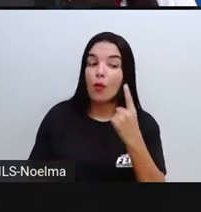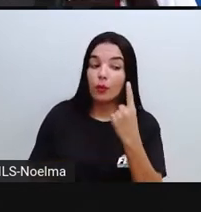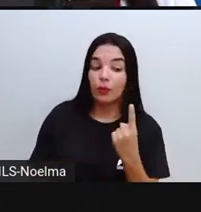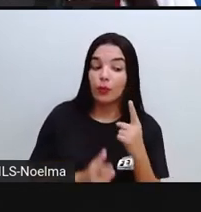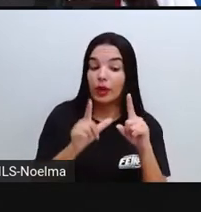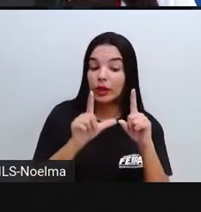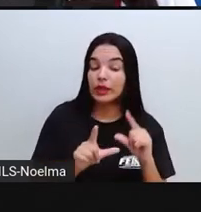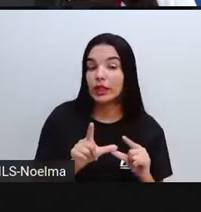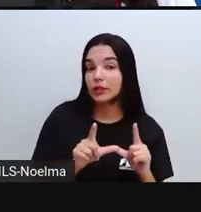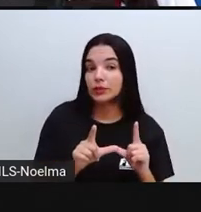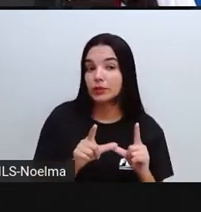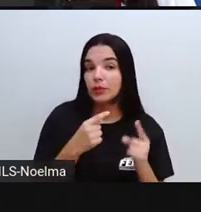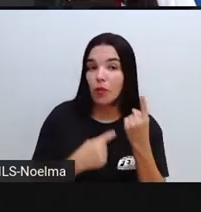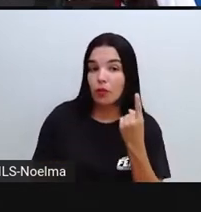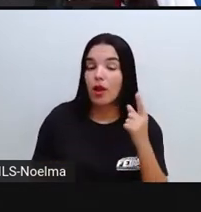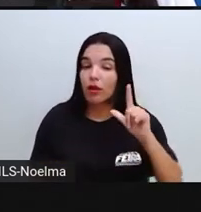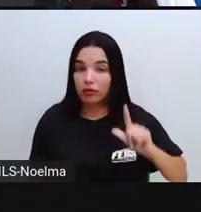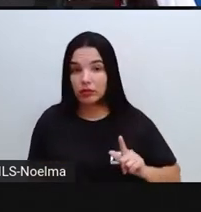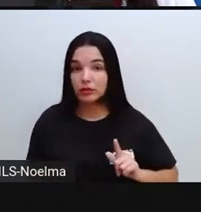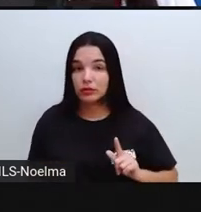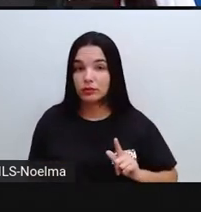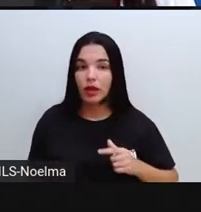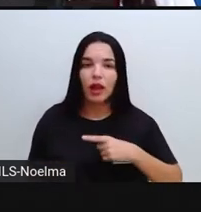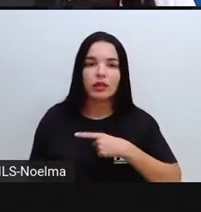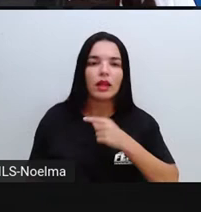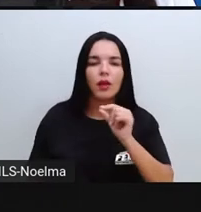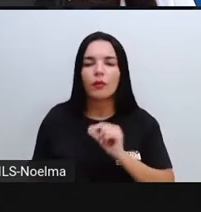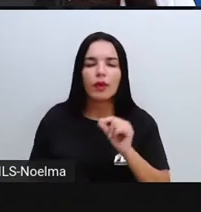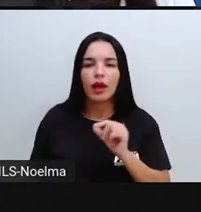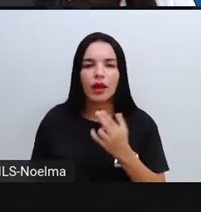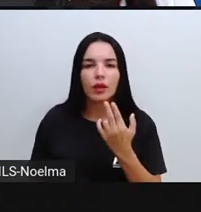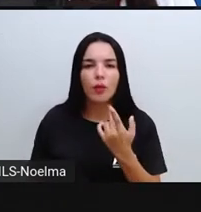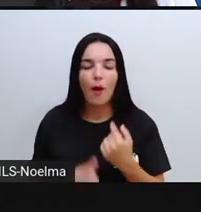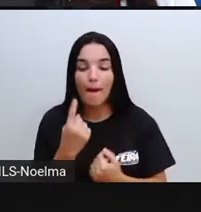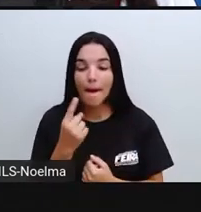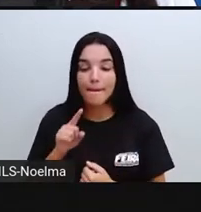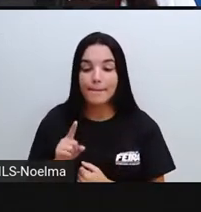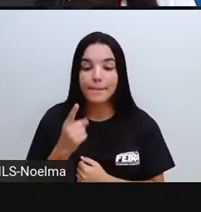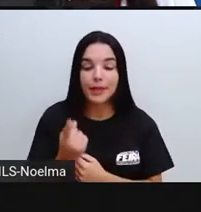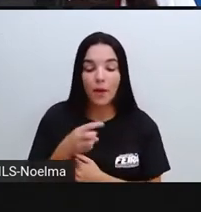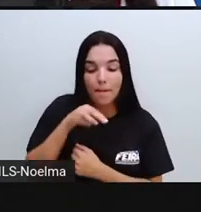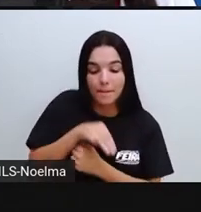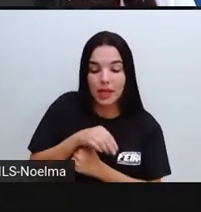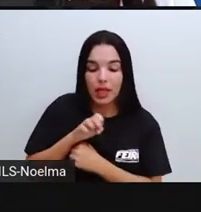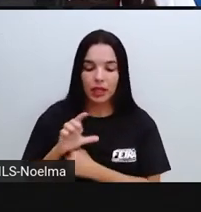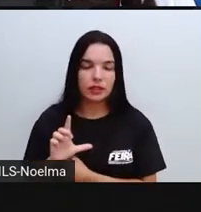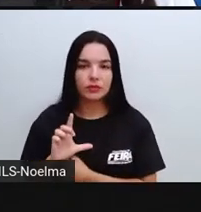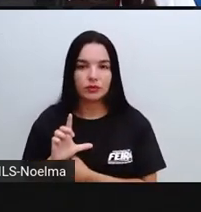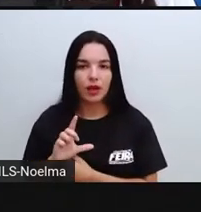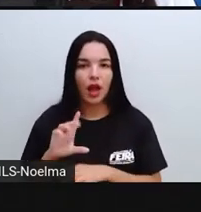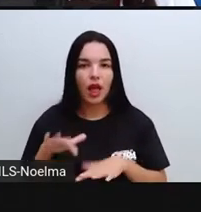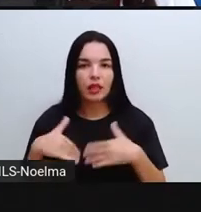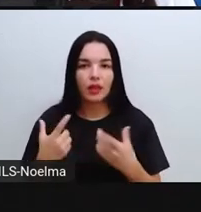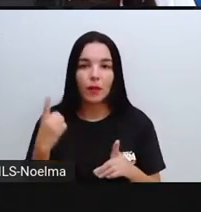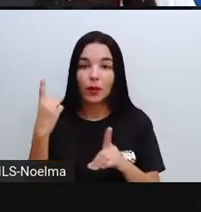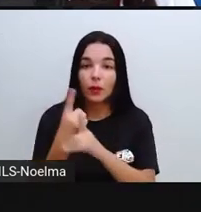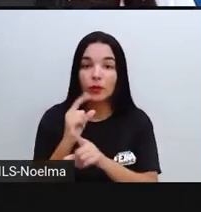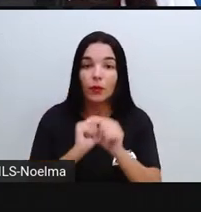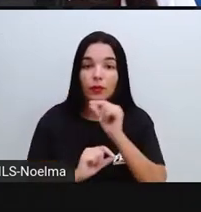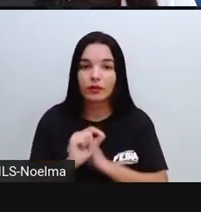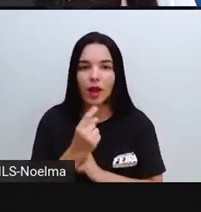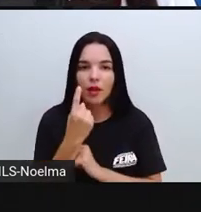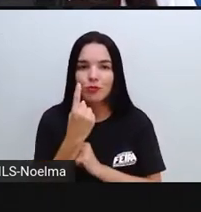independente do que ele vai escolher, a soma precisa dar 1.000 ml. Então, escolhemos uma caixa de